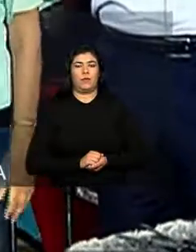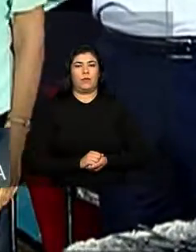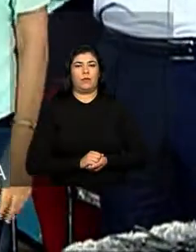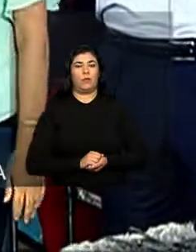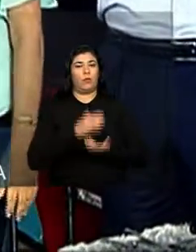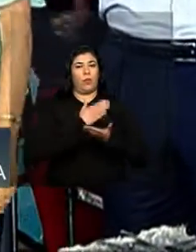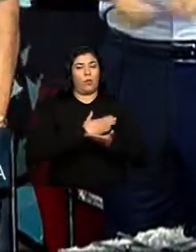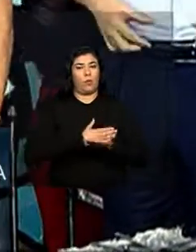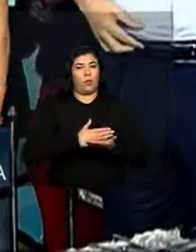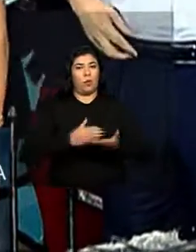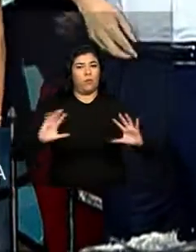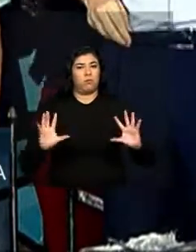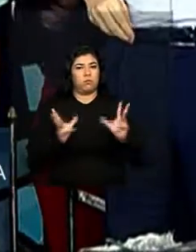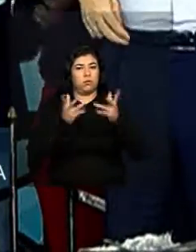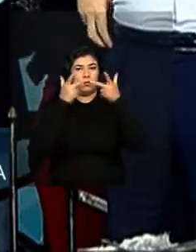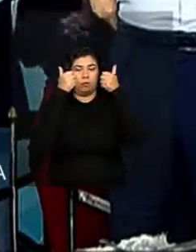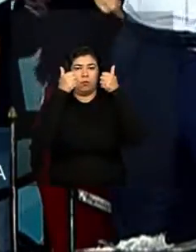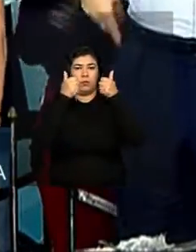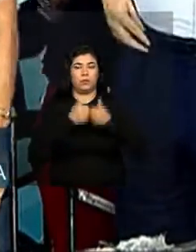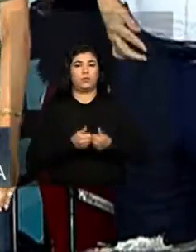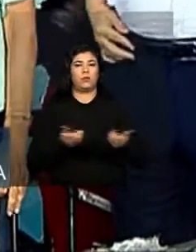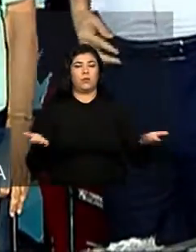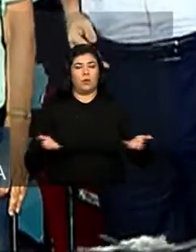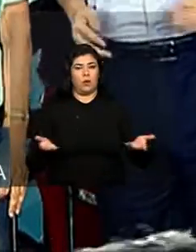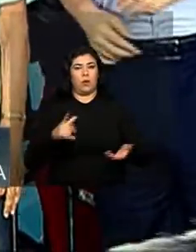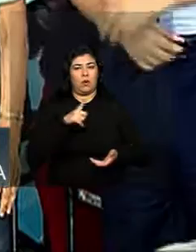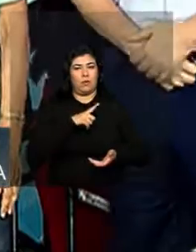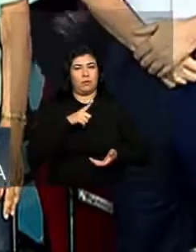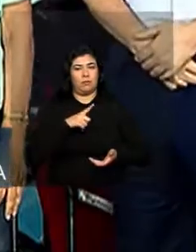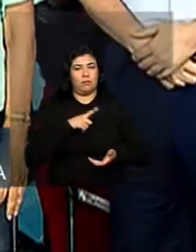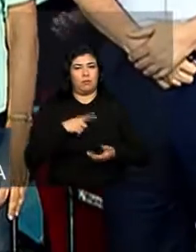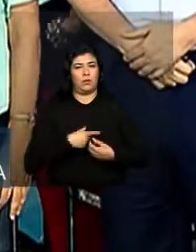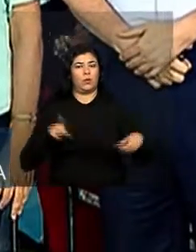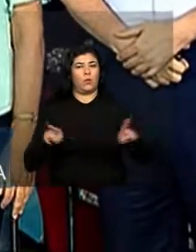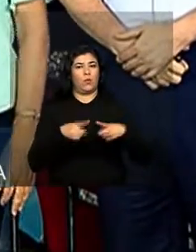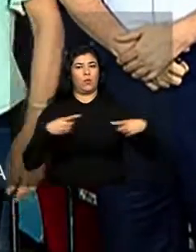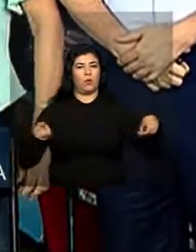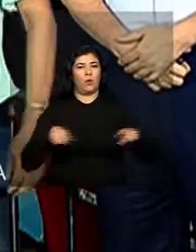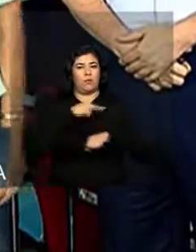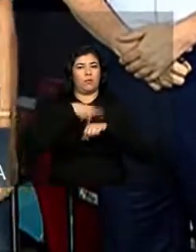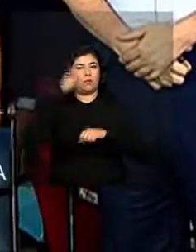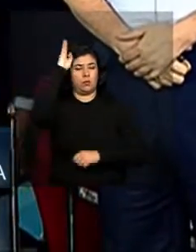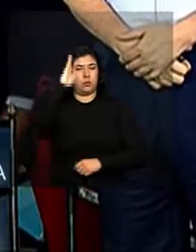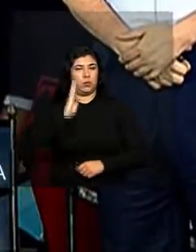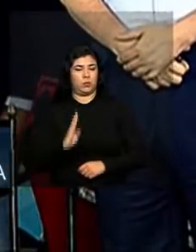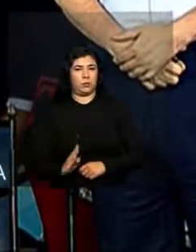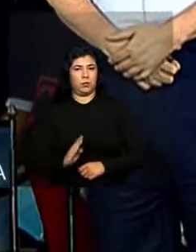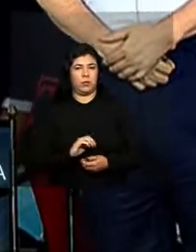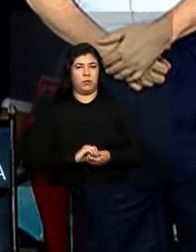Dando início a esta cerimônia, ouviremos agora o hino nacional